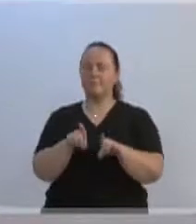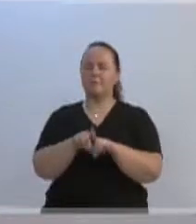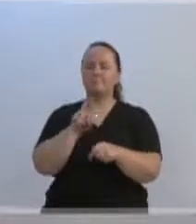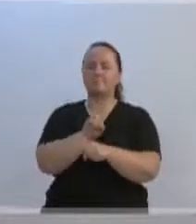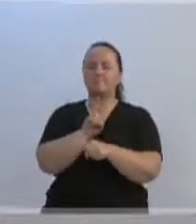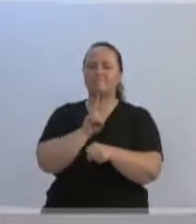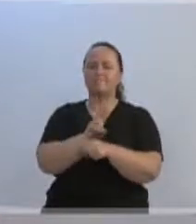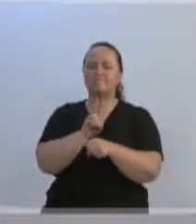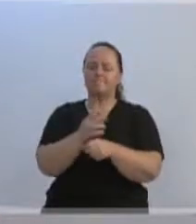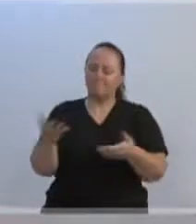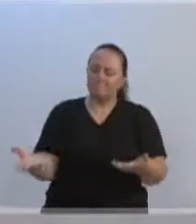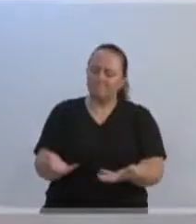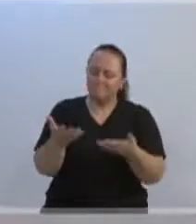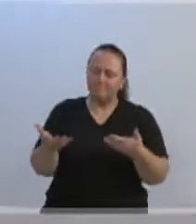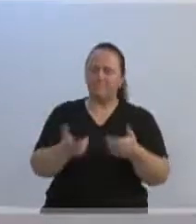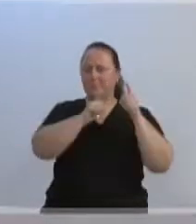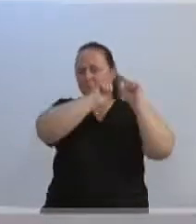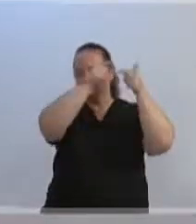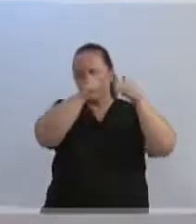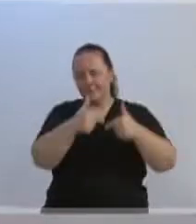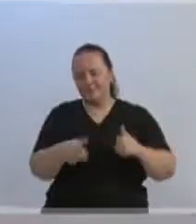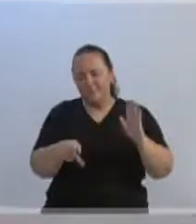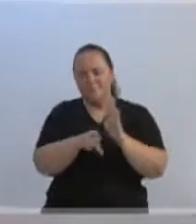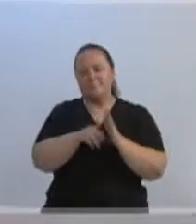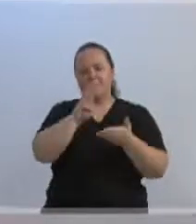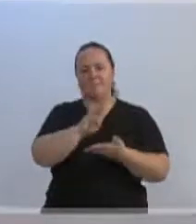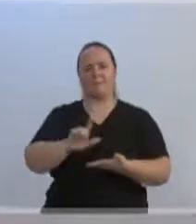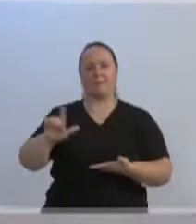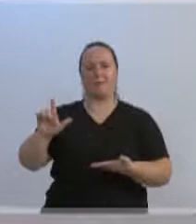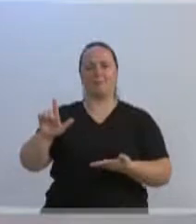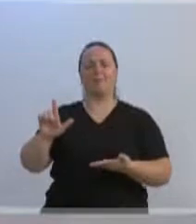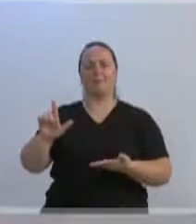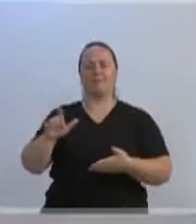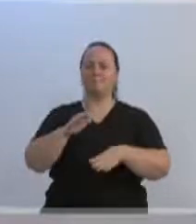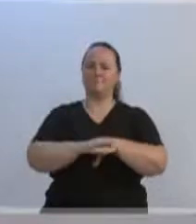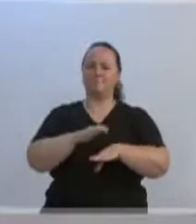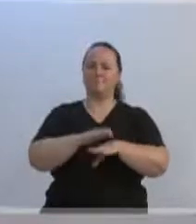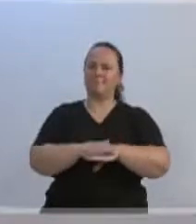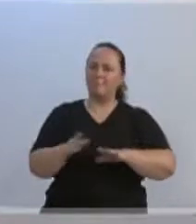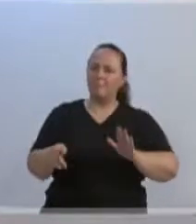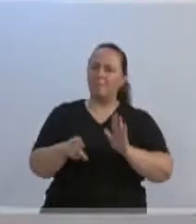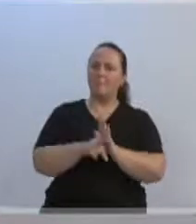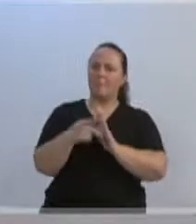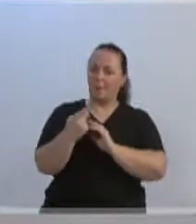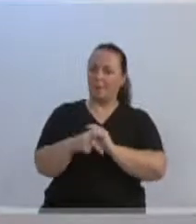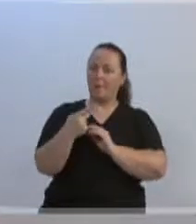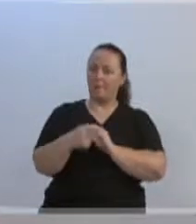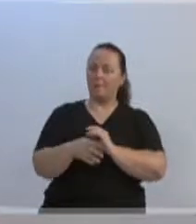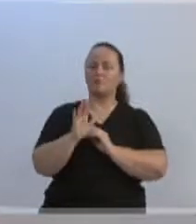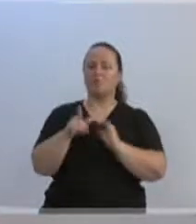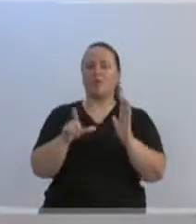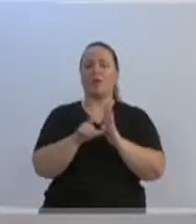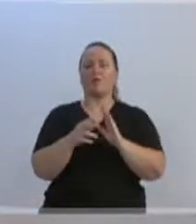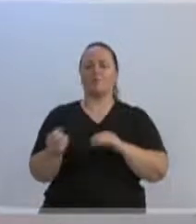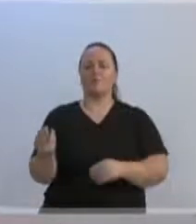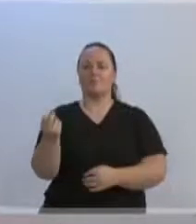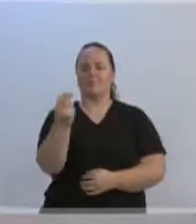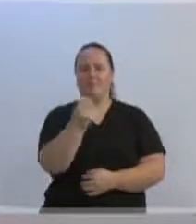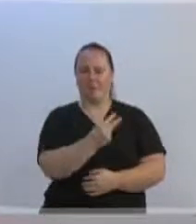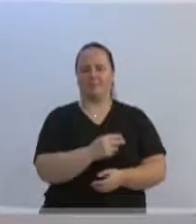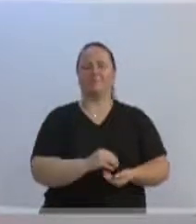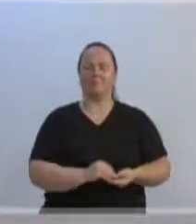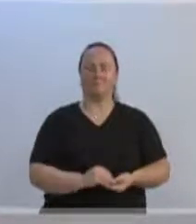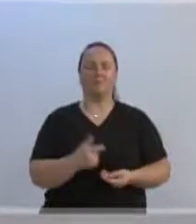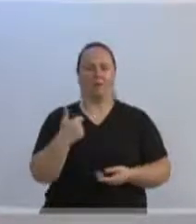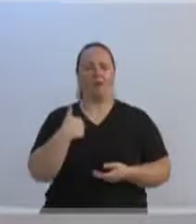pela preservação das tradições composições próprias um cd de muita qualidade que já deve estar nas lojas também o faço referência porque